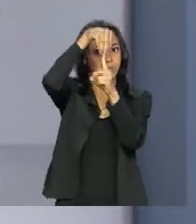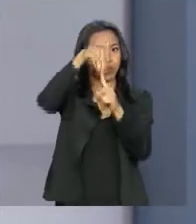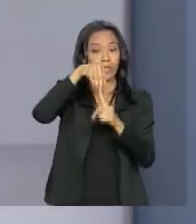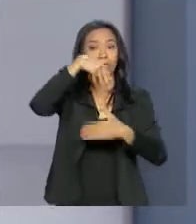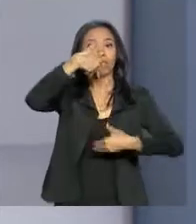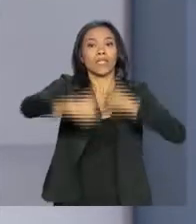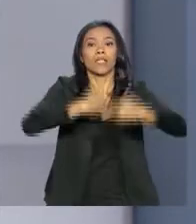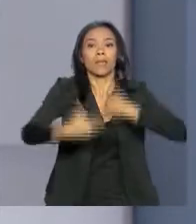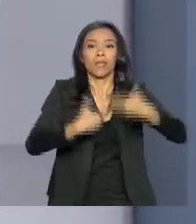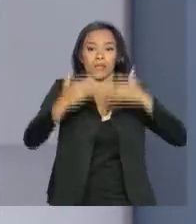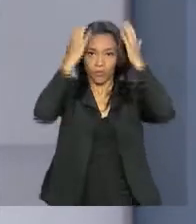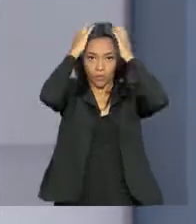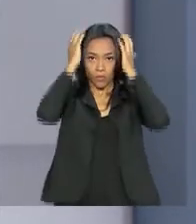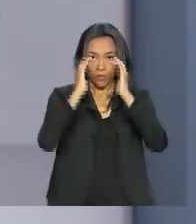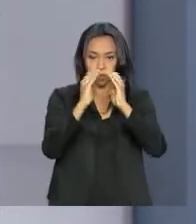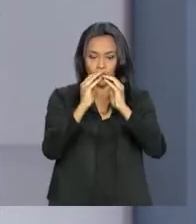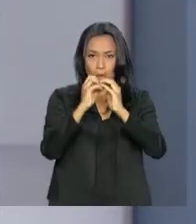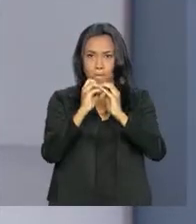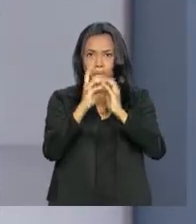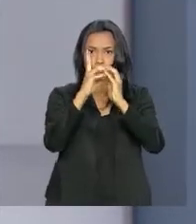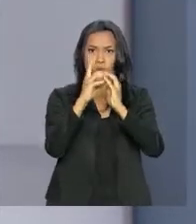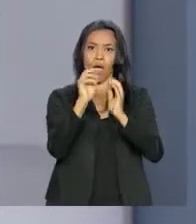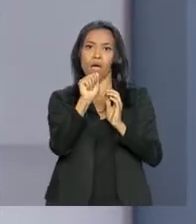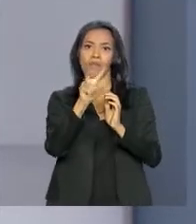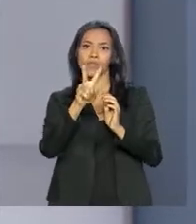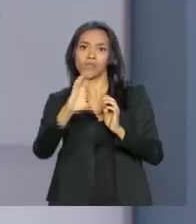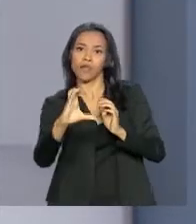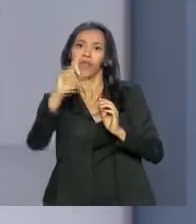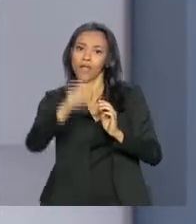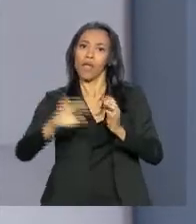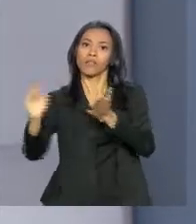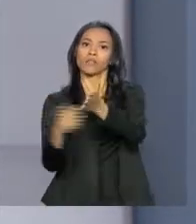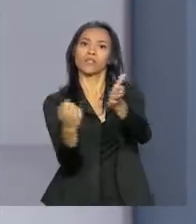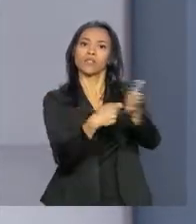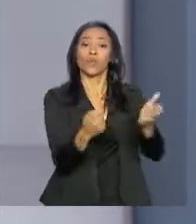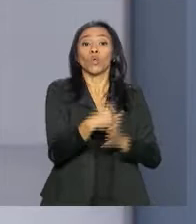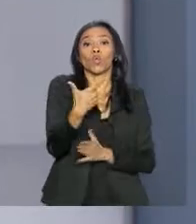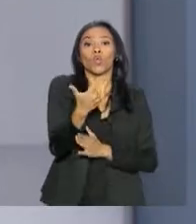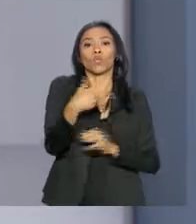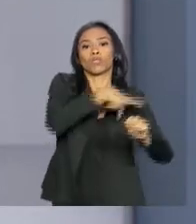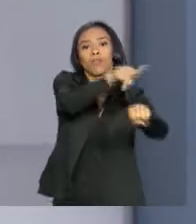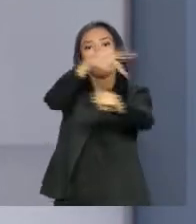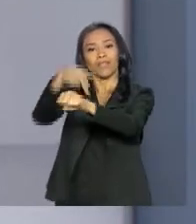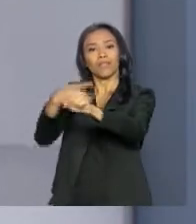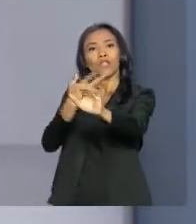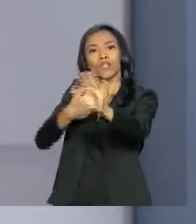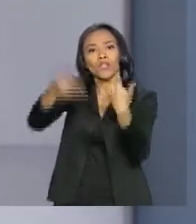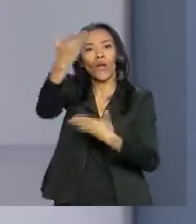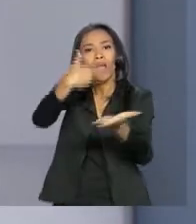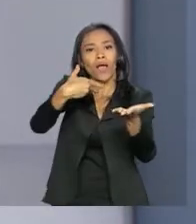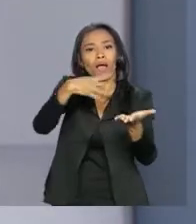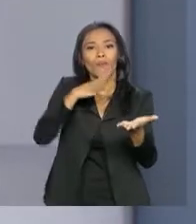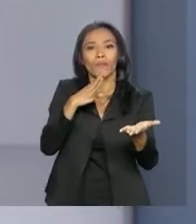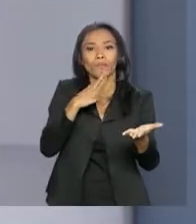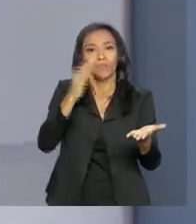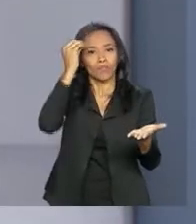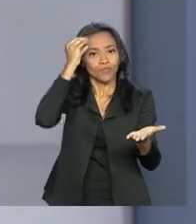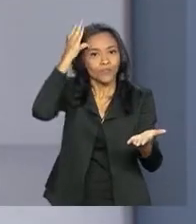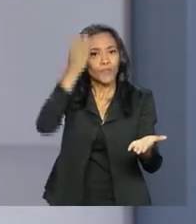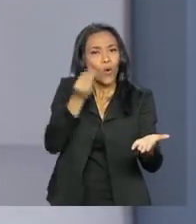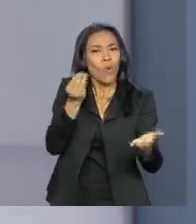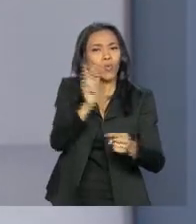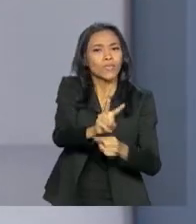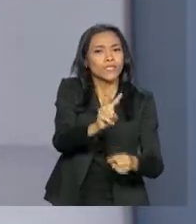como derrame e acaba de assinar um compromisso com outros 12 países para trocar conhecimento sobre a prevenção eo cuidado